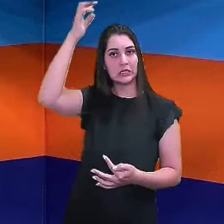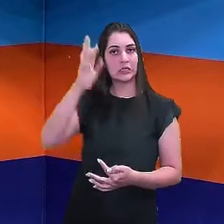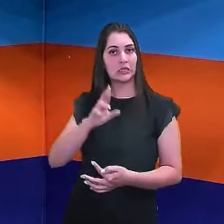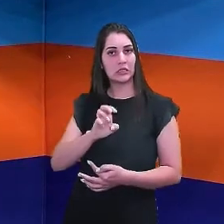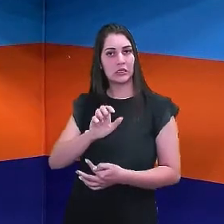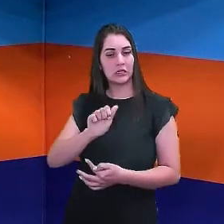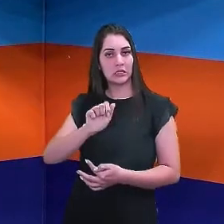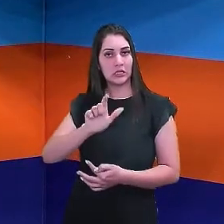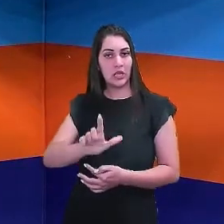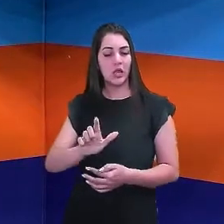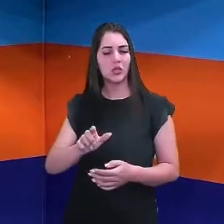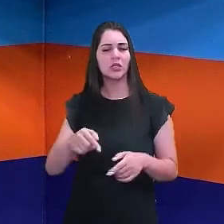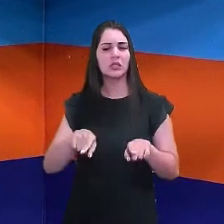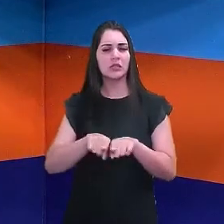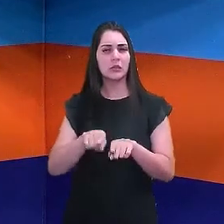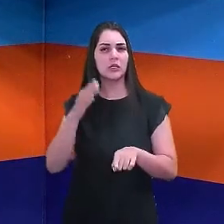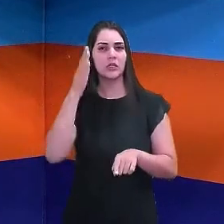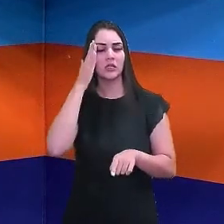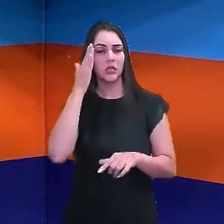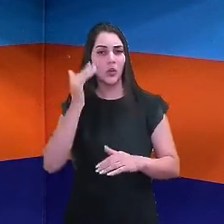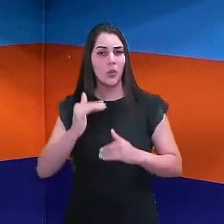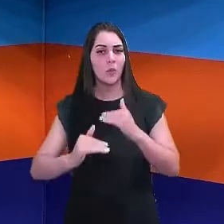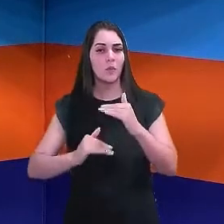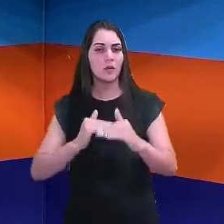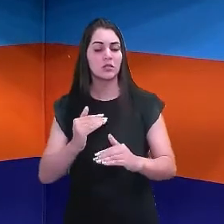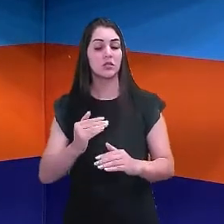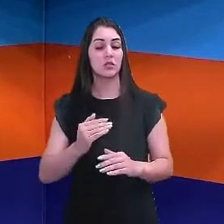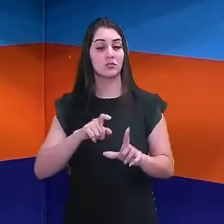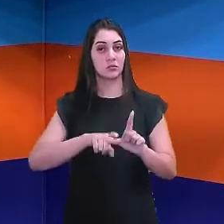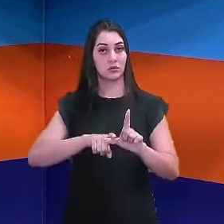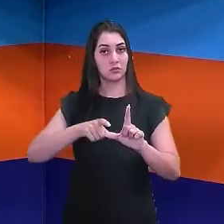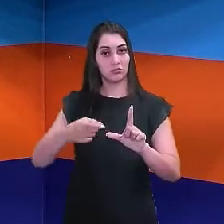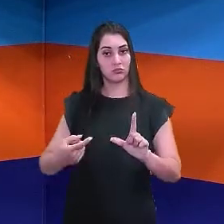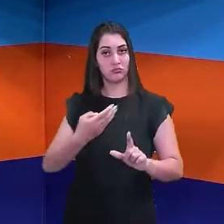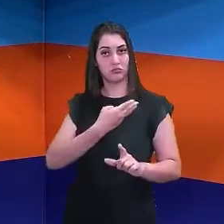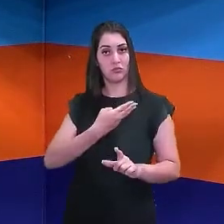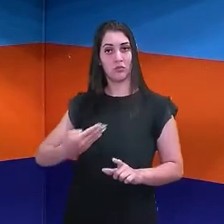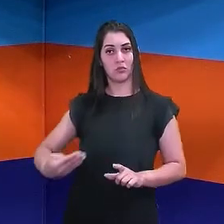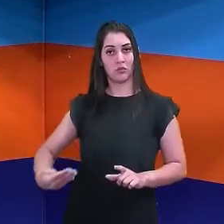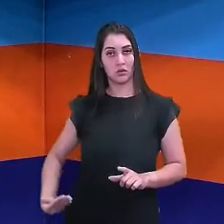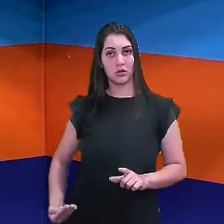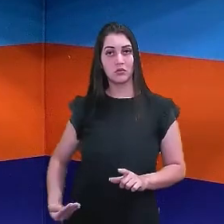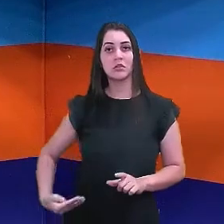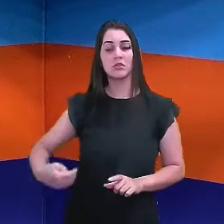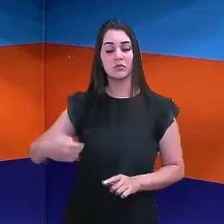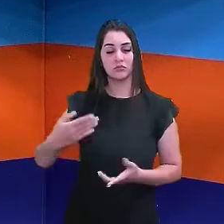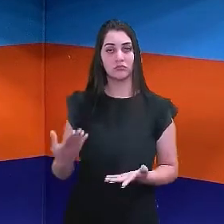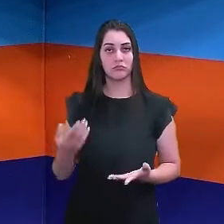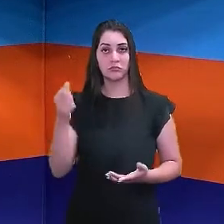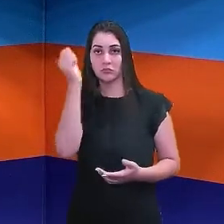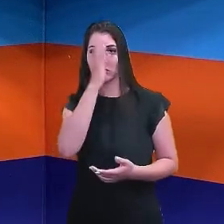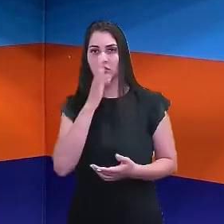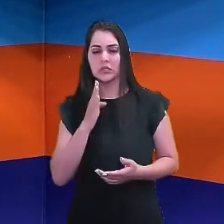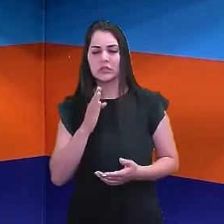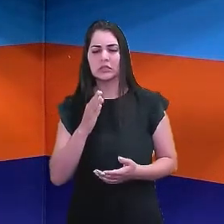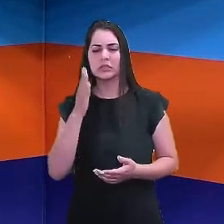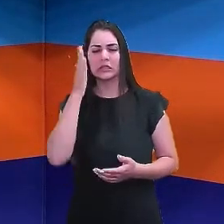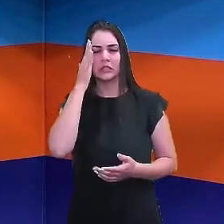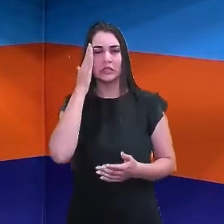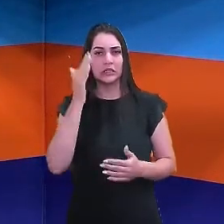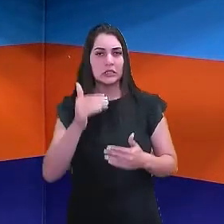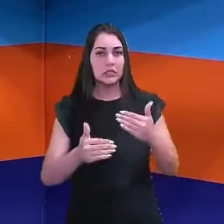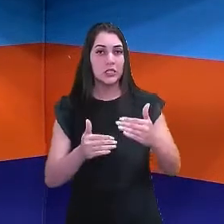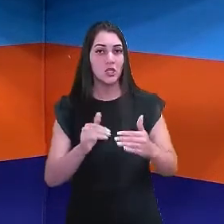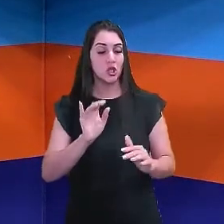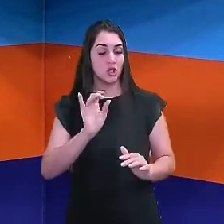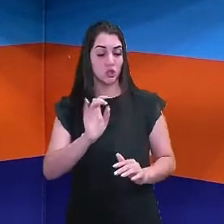da República no Brasil, a gente tem que entender toda essa trajetória que não começa lá em